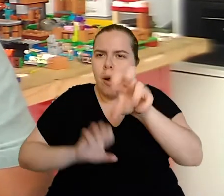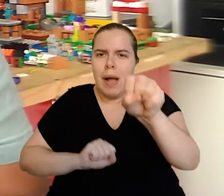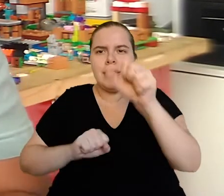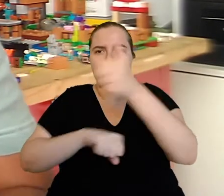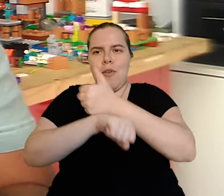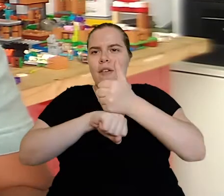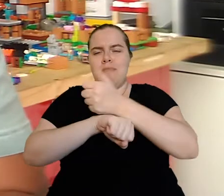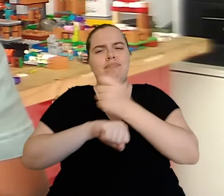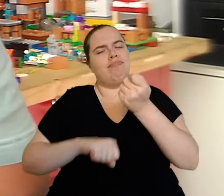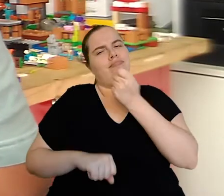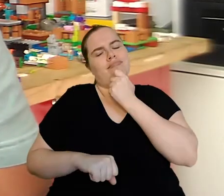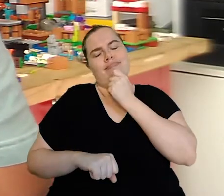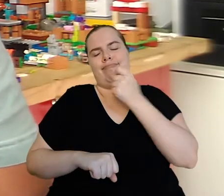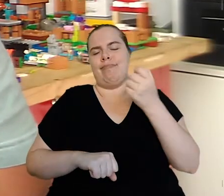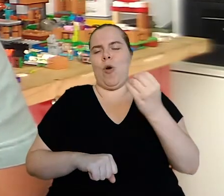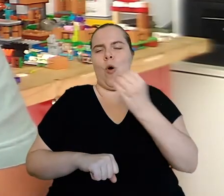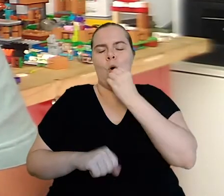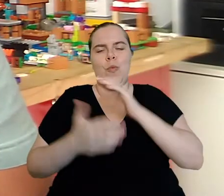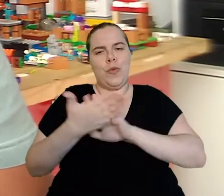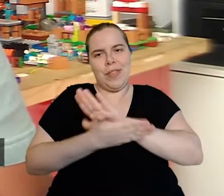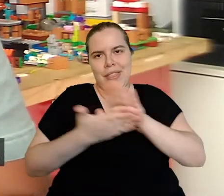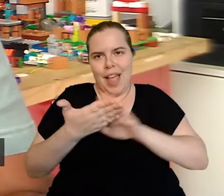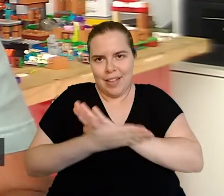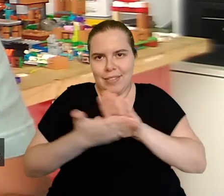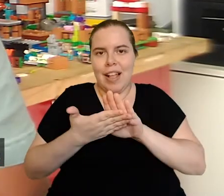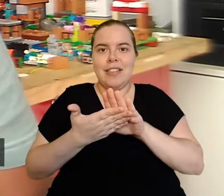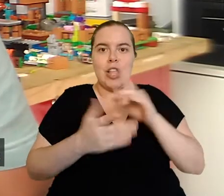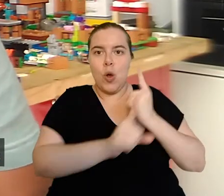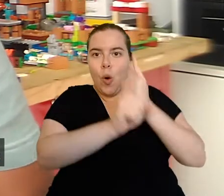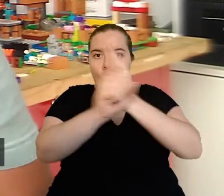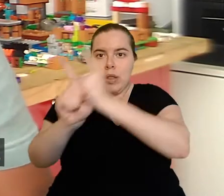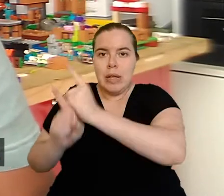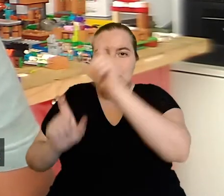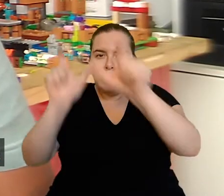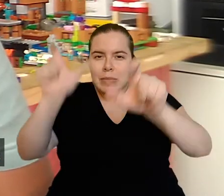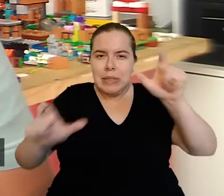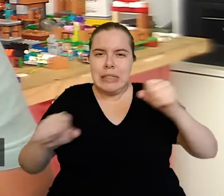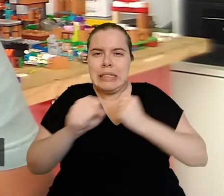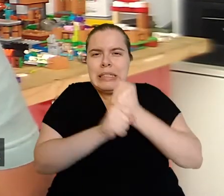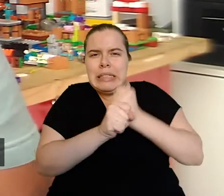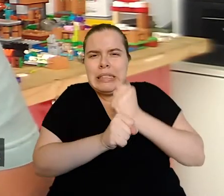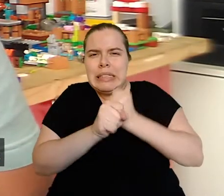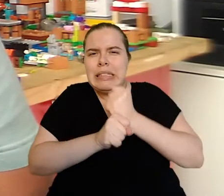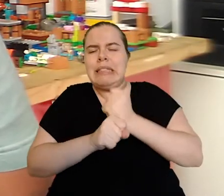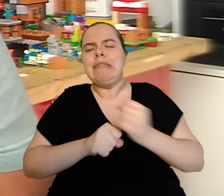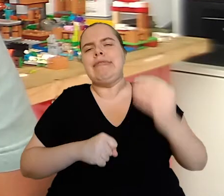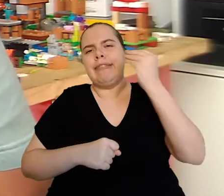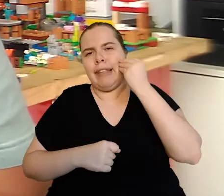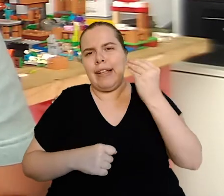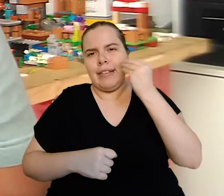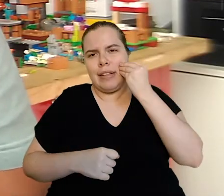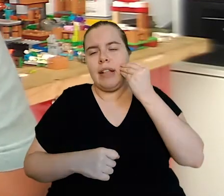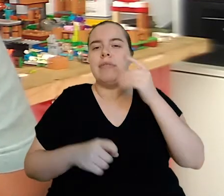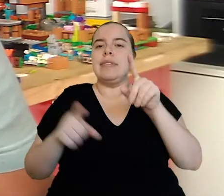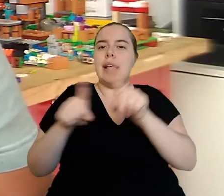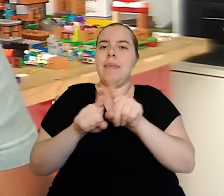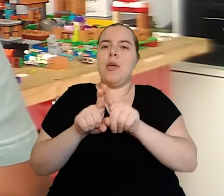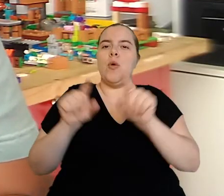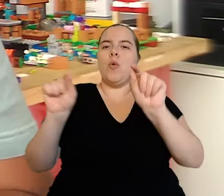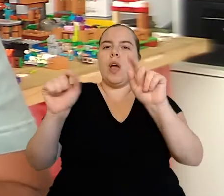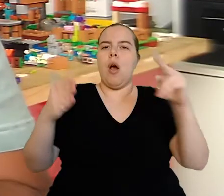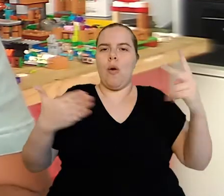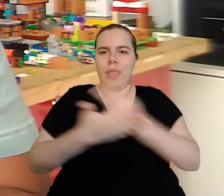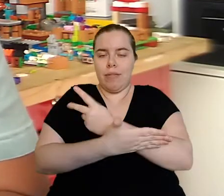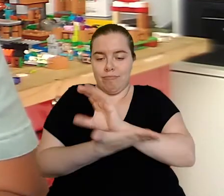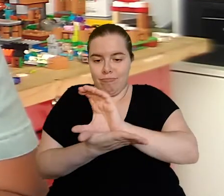profissionais que ainda não haviam tido essa oportunidade. E encontramos alguns que já estavam tentando há muitos anos. Além disso,